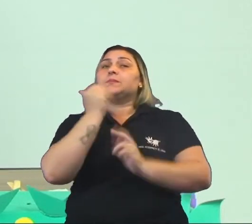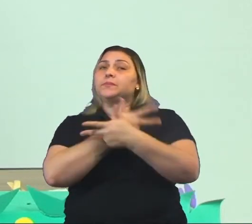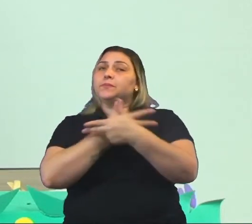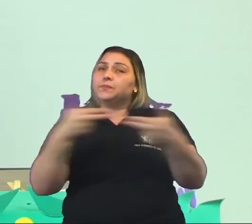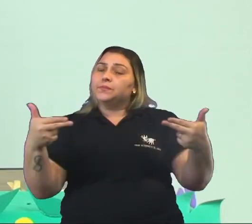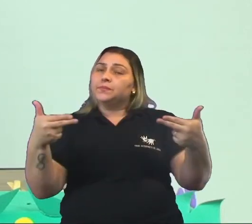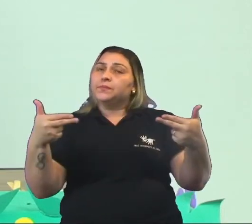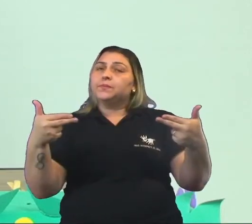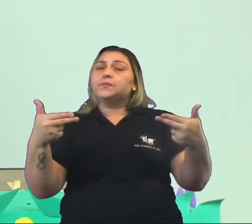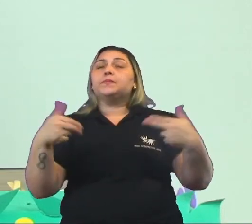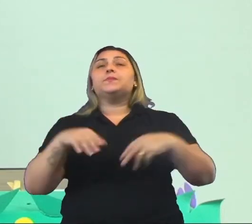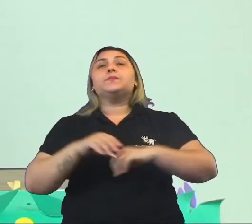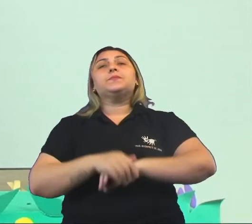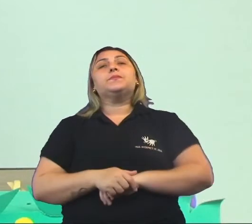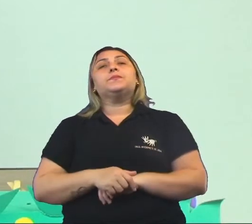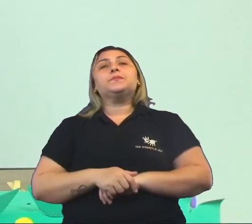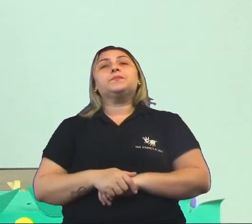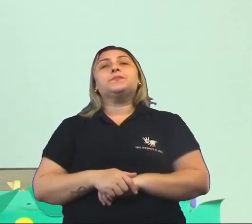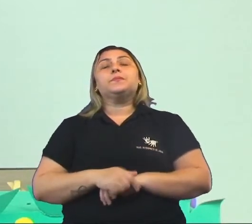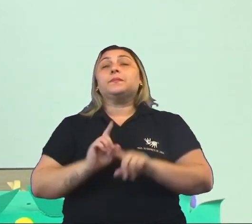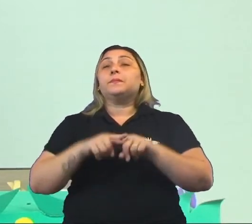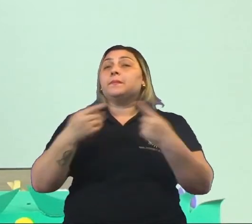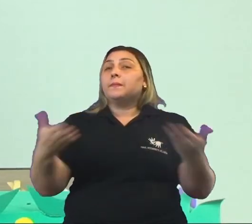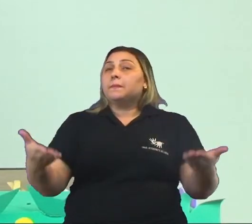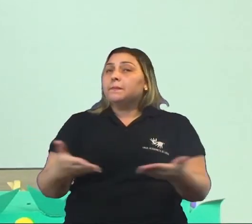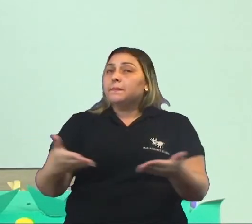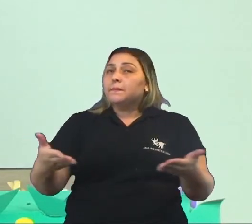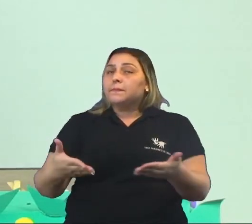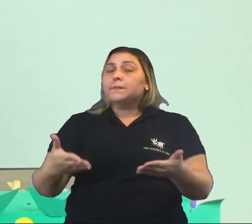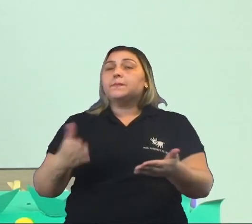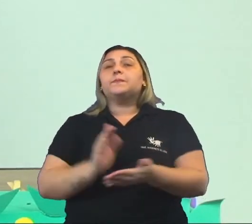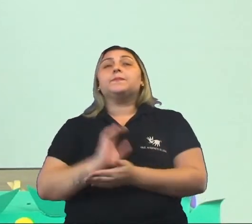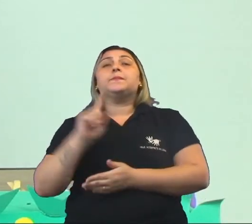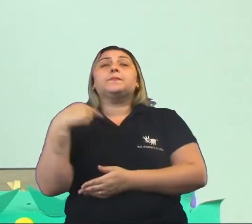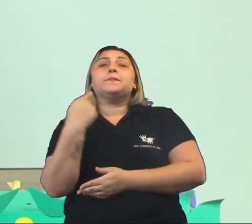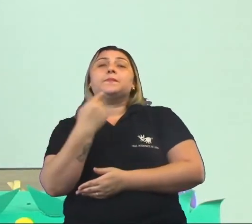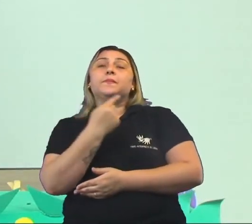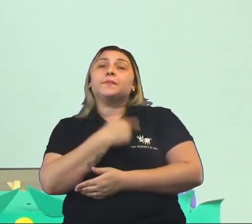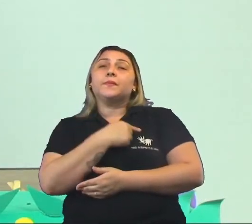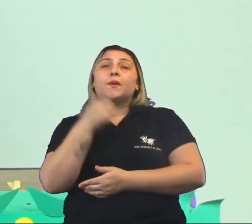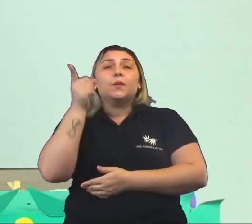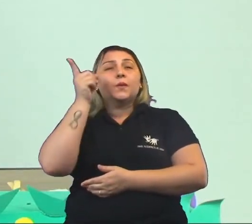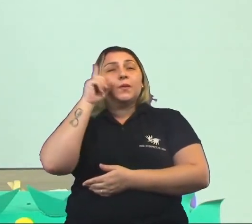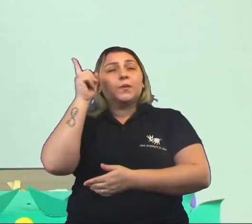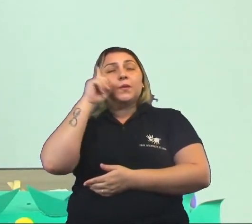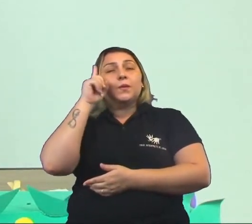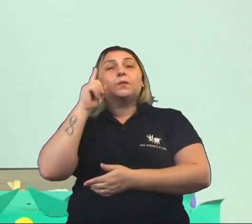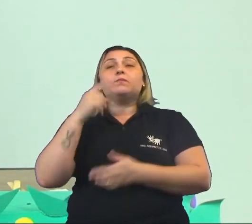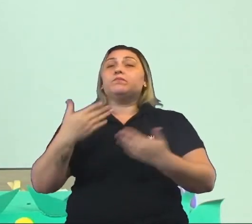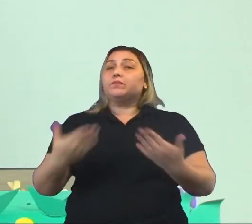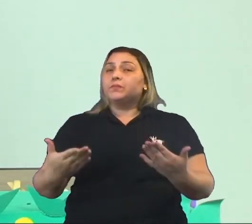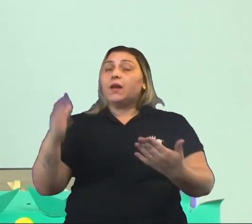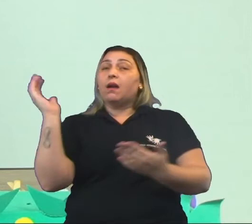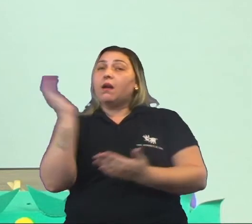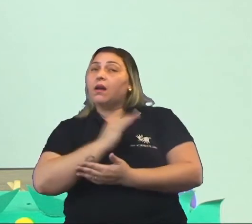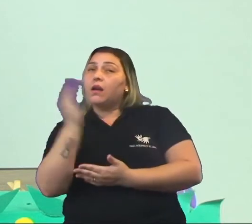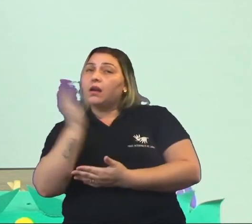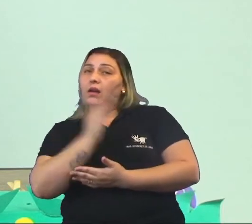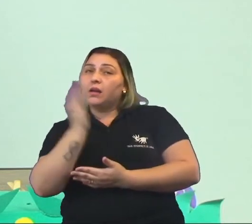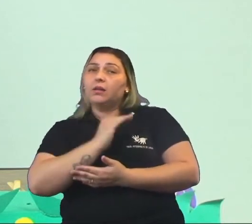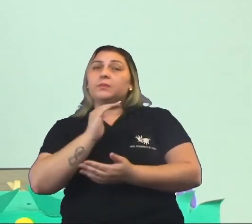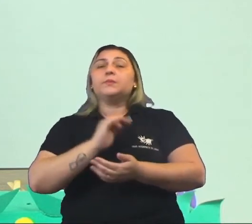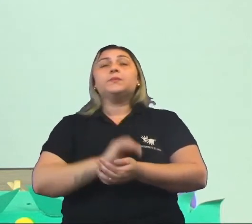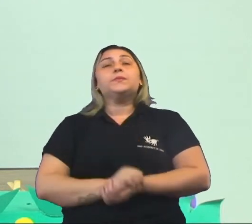alimentos no fogão a lenha. Mas hoje em dia, com a nossa correria, certo? A correria do dia